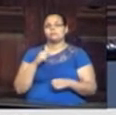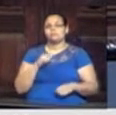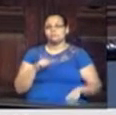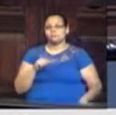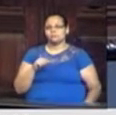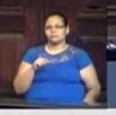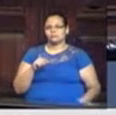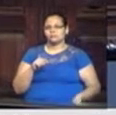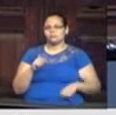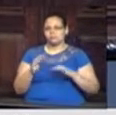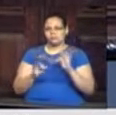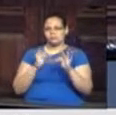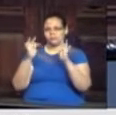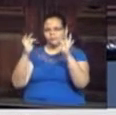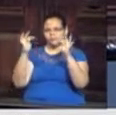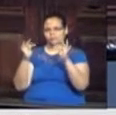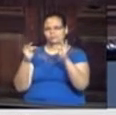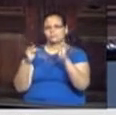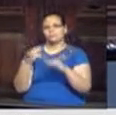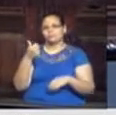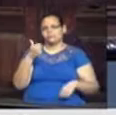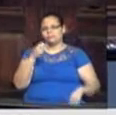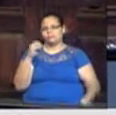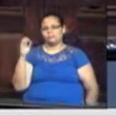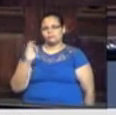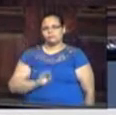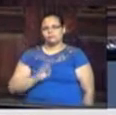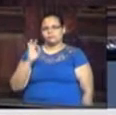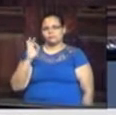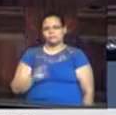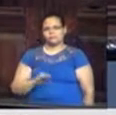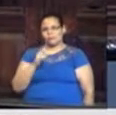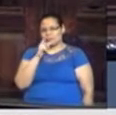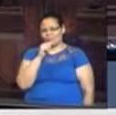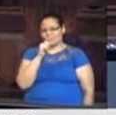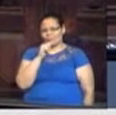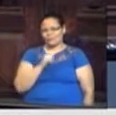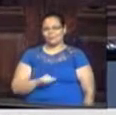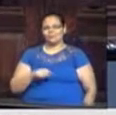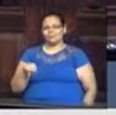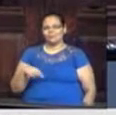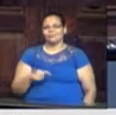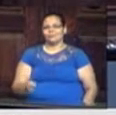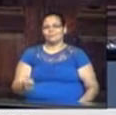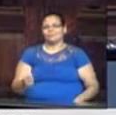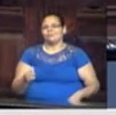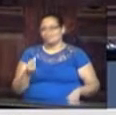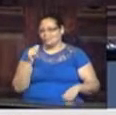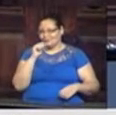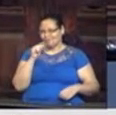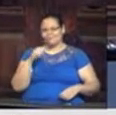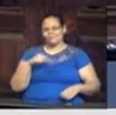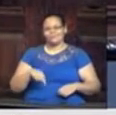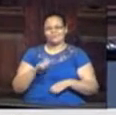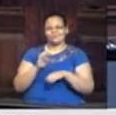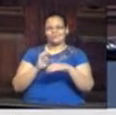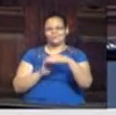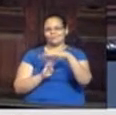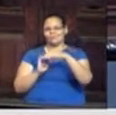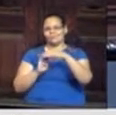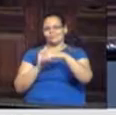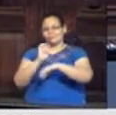geração e o tratamento de 100% da água praticamente consumida nesse Estado. Não é possível